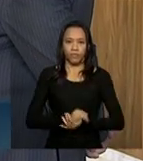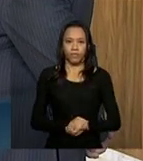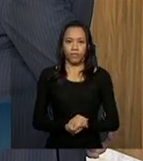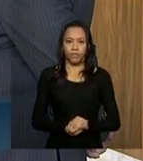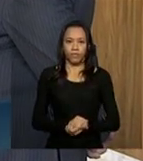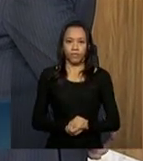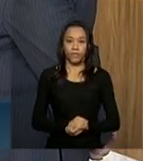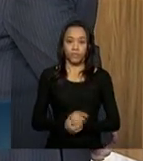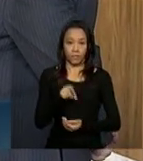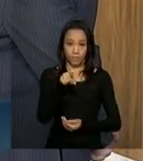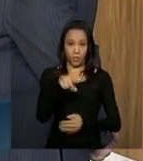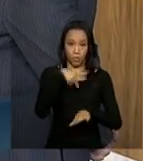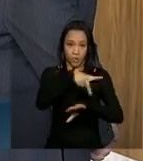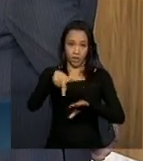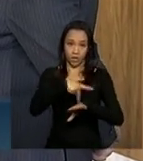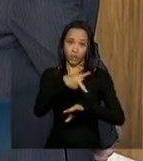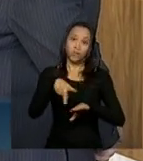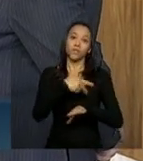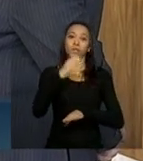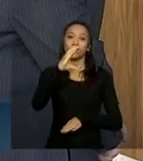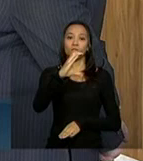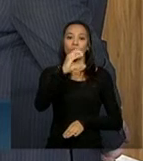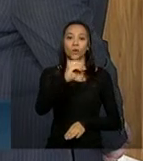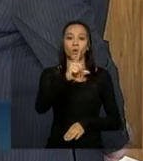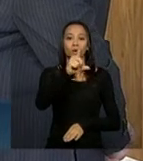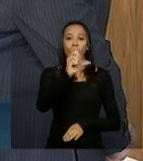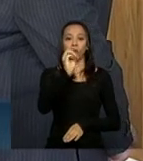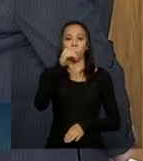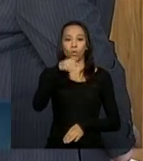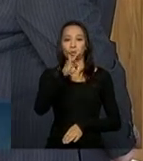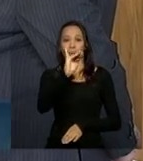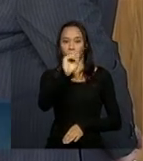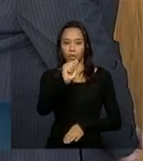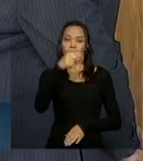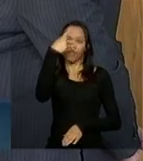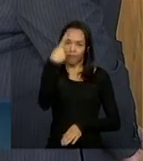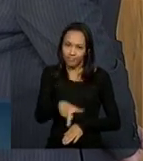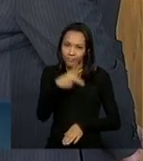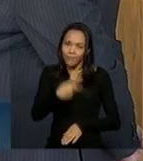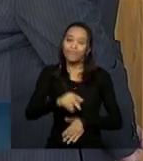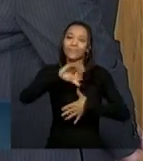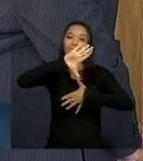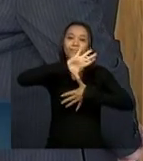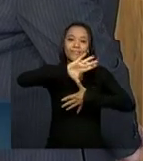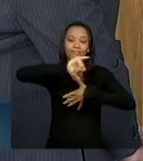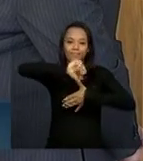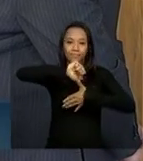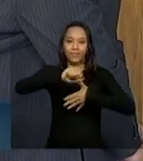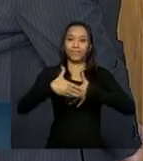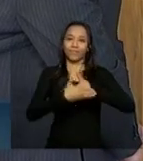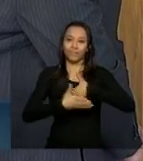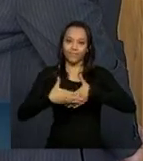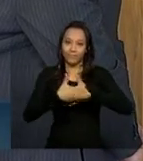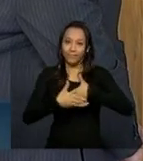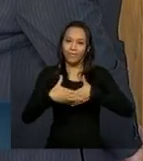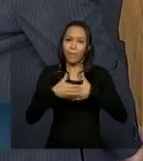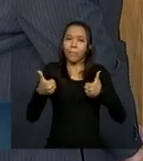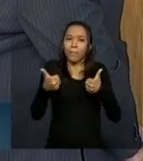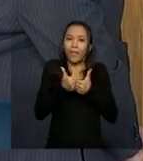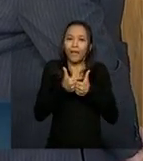A Colômbia, que é um país que está no noroeste aqui da América do Sul, faz fronteira com o